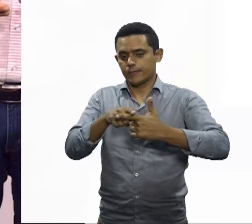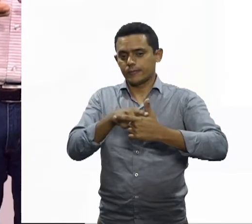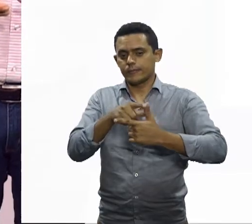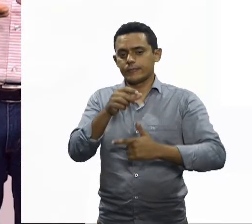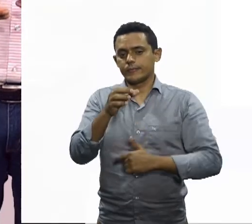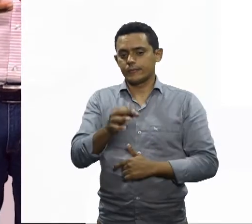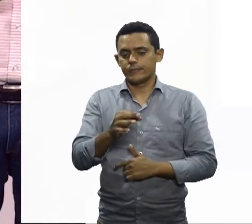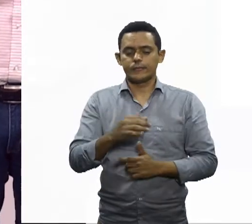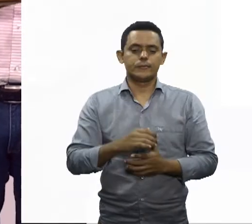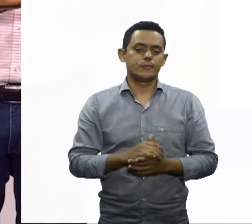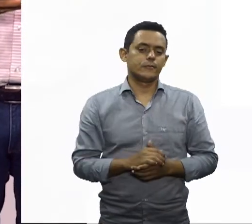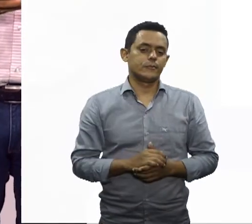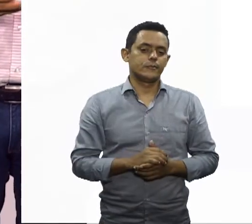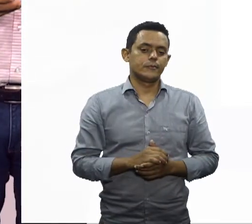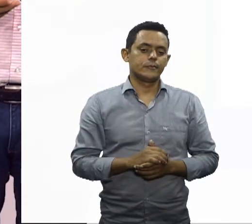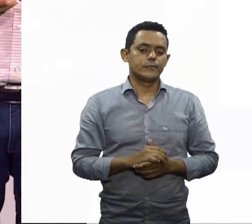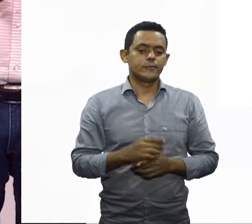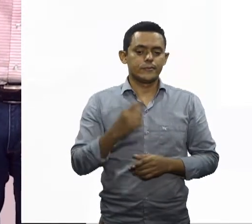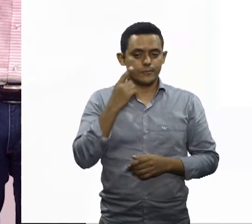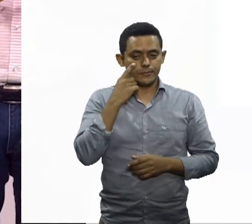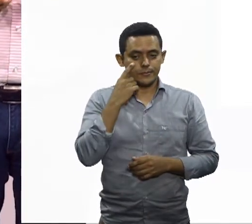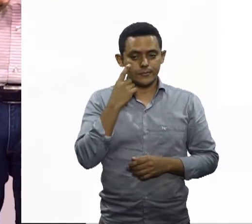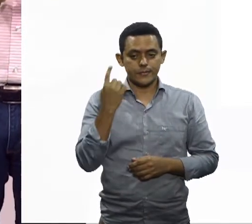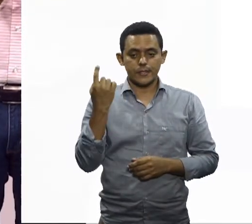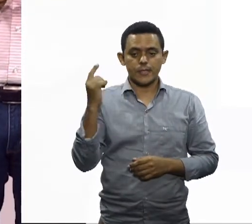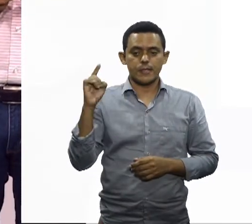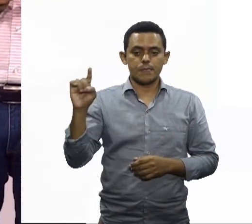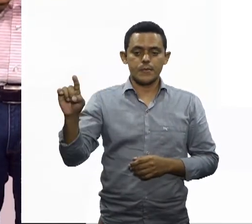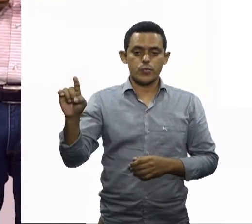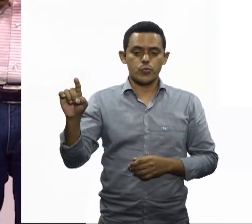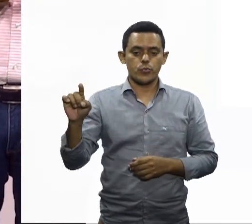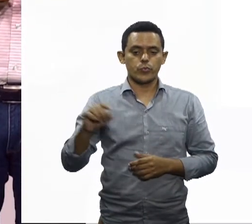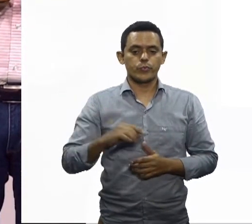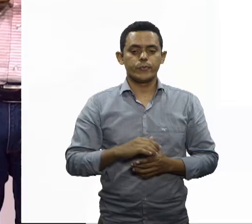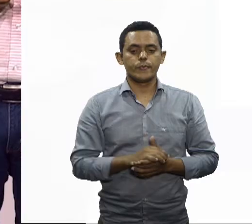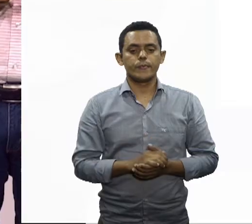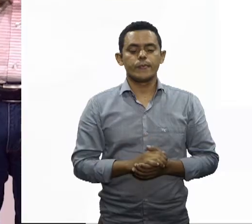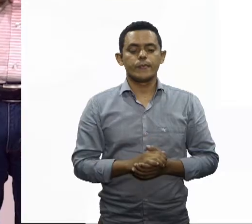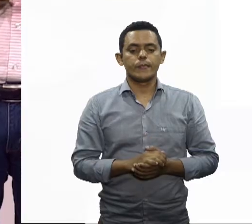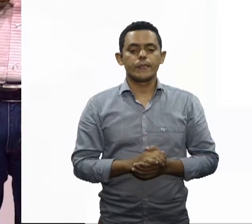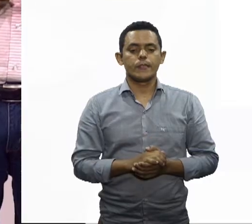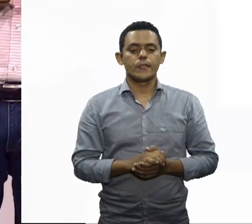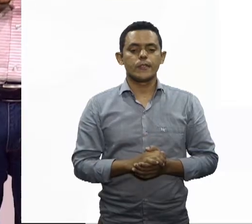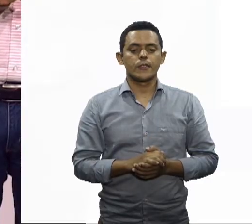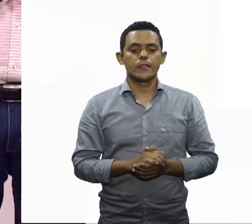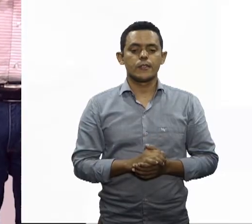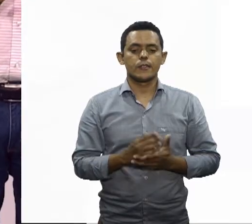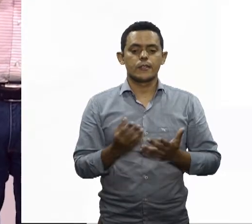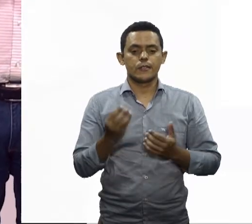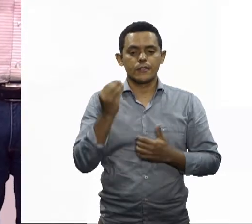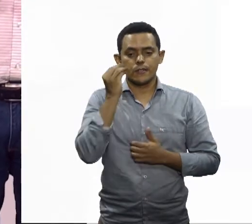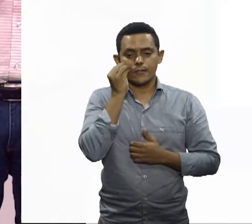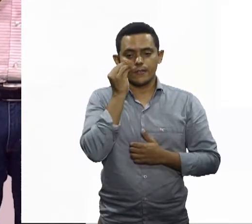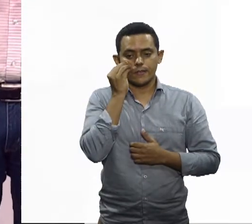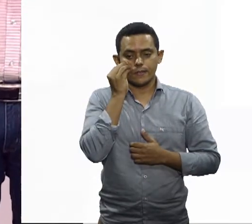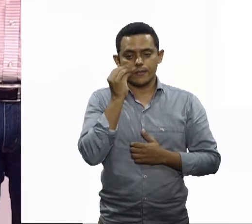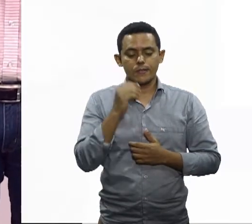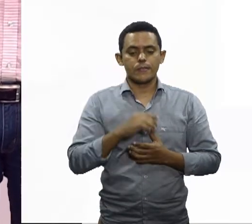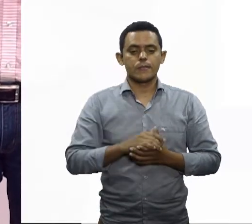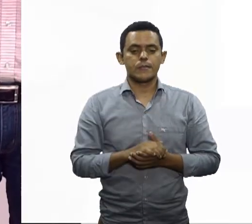De centímetros cúbicos para decímetros cúbicos, eu também vou dividir por 1.000. Então, ali é o seguinte, pessoal, olha